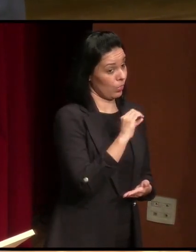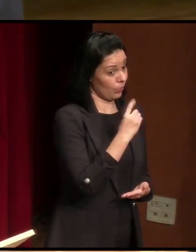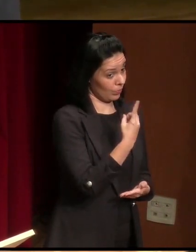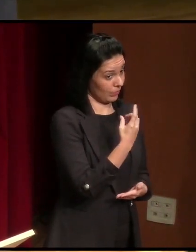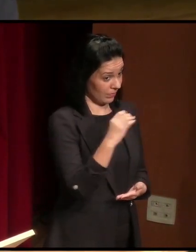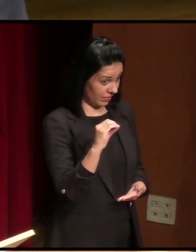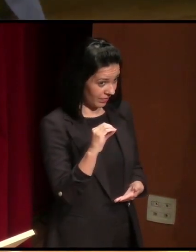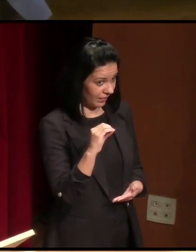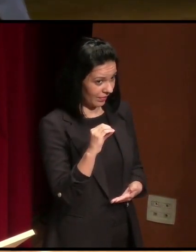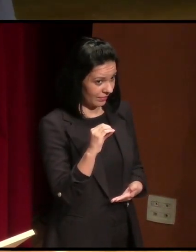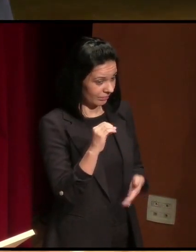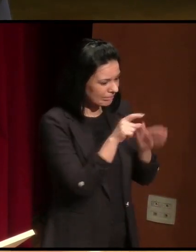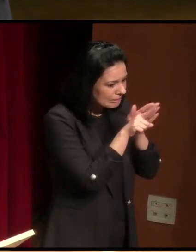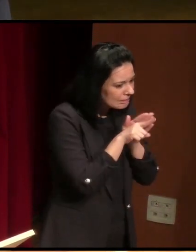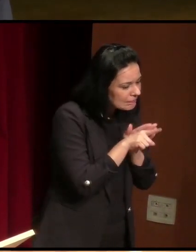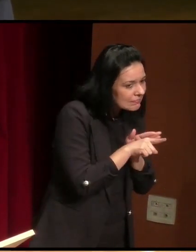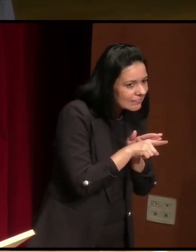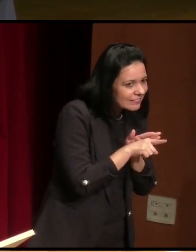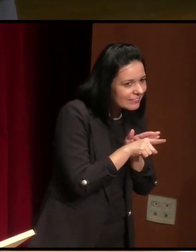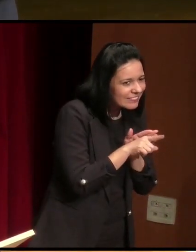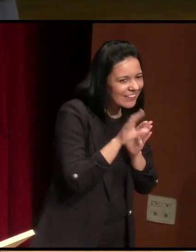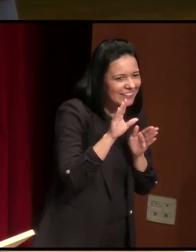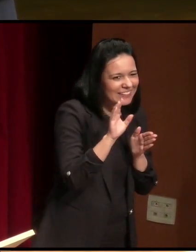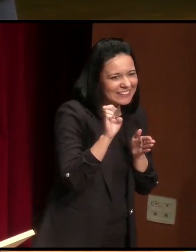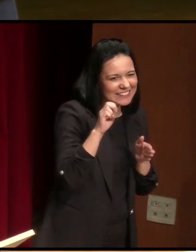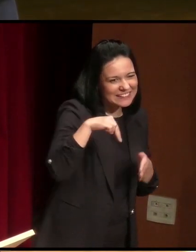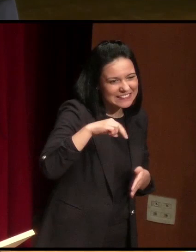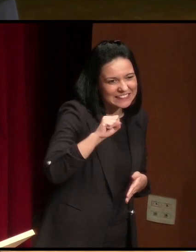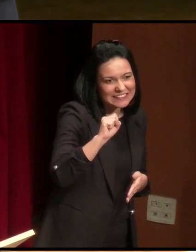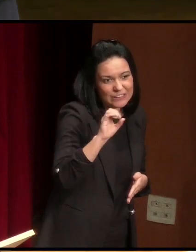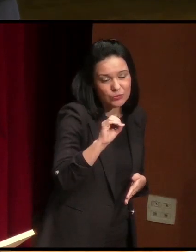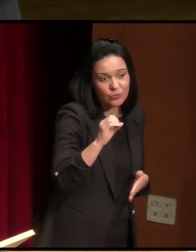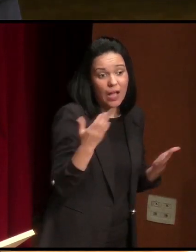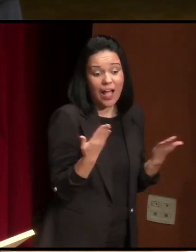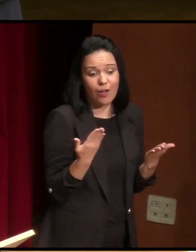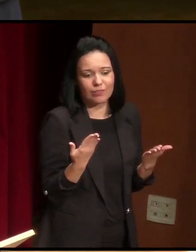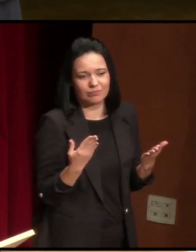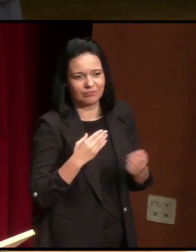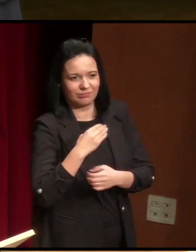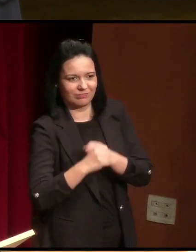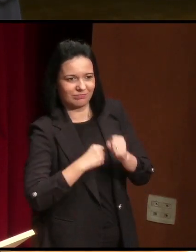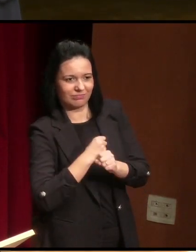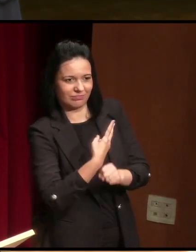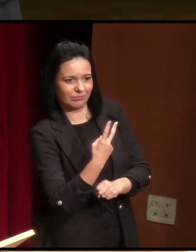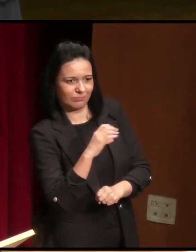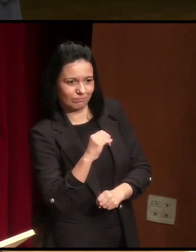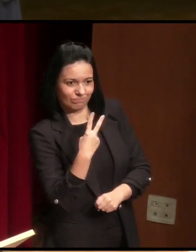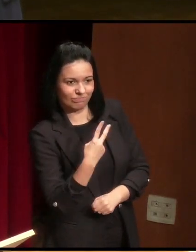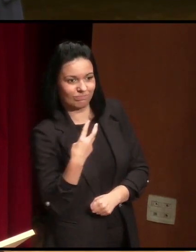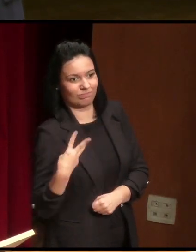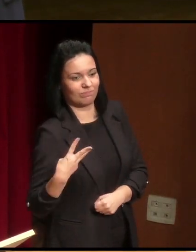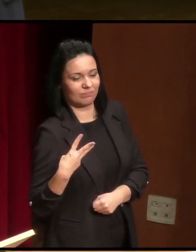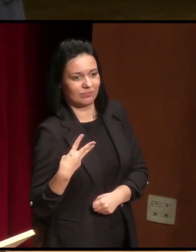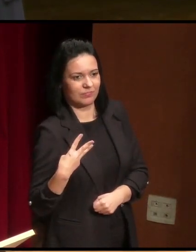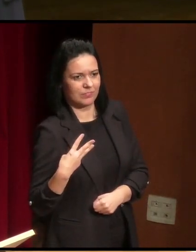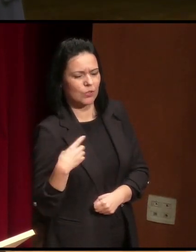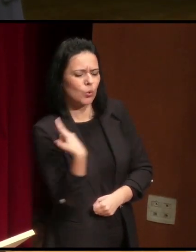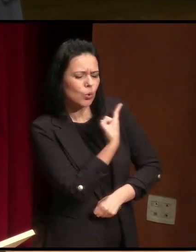Estamos em 2023, já então esse número aí, certamente, né, já passou dos 530 mil. Com certeza. E aí a gente produz a